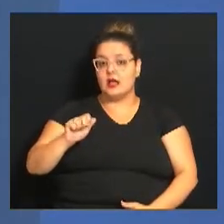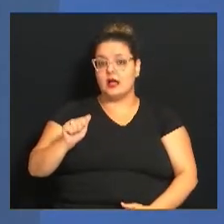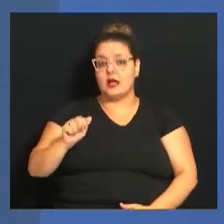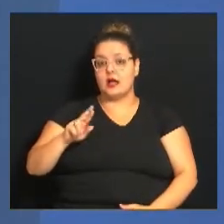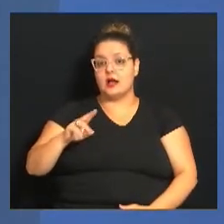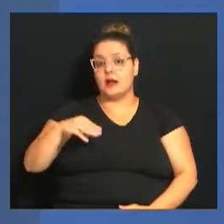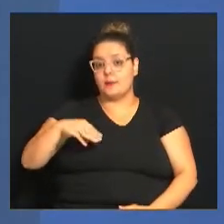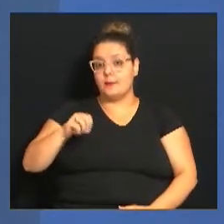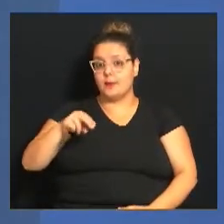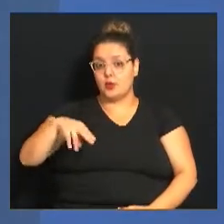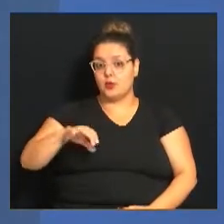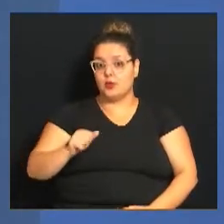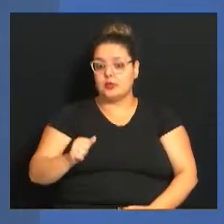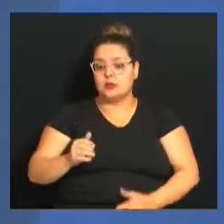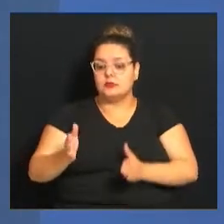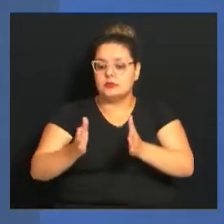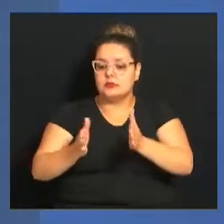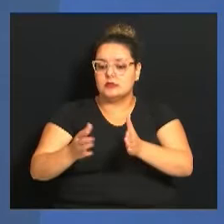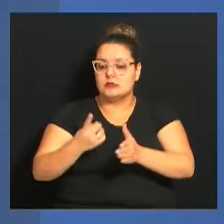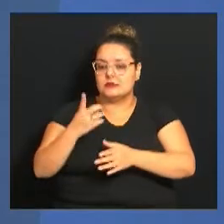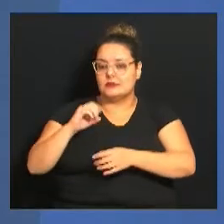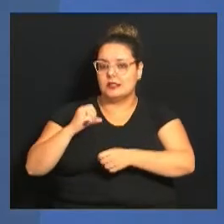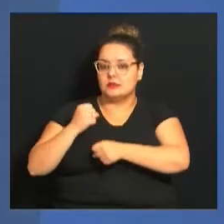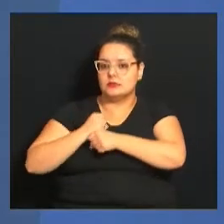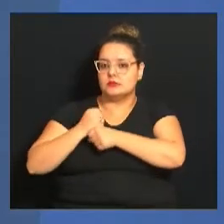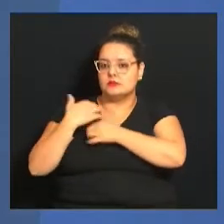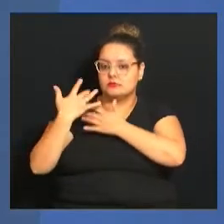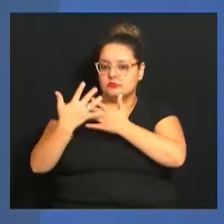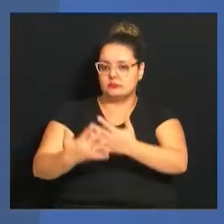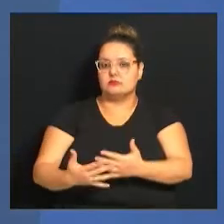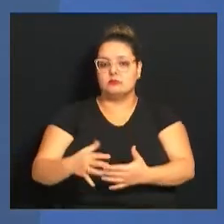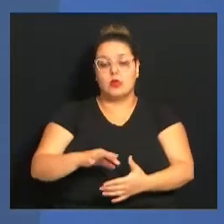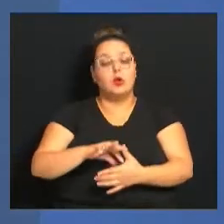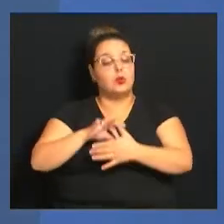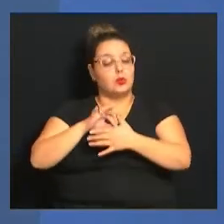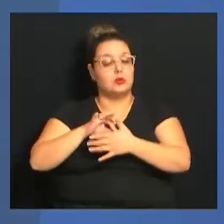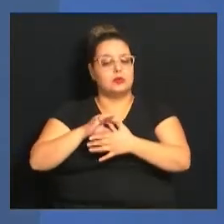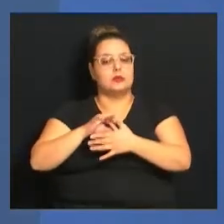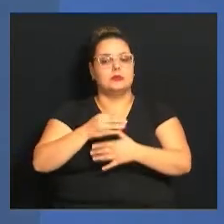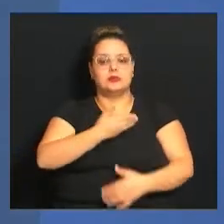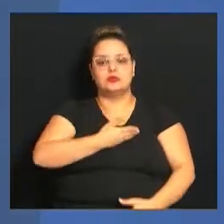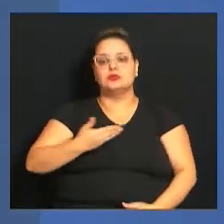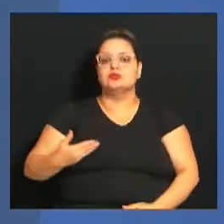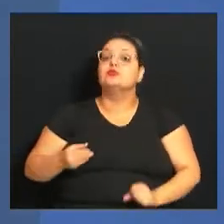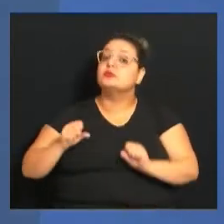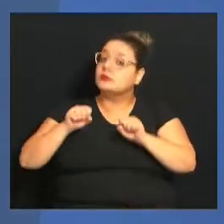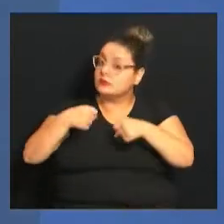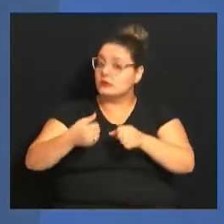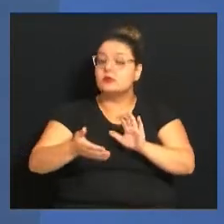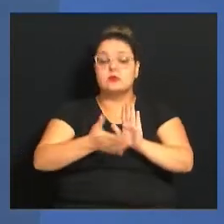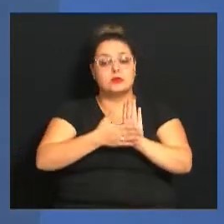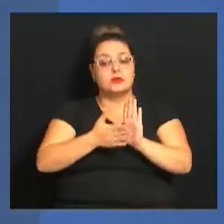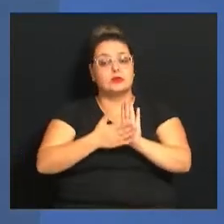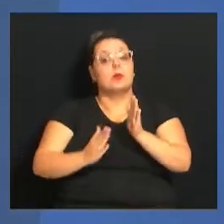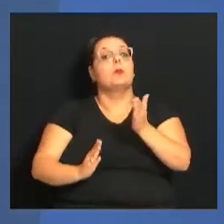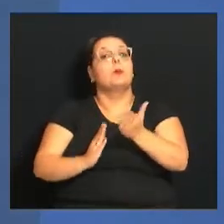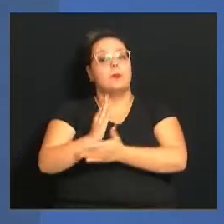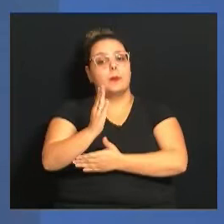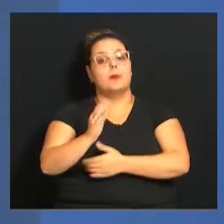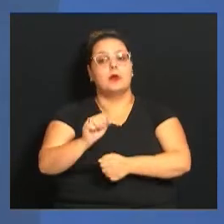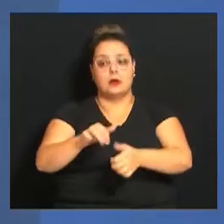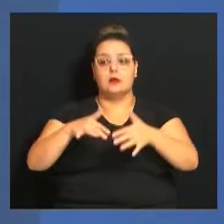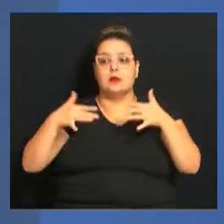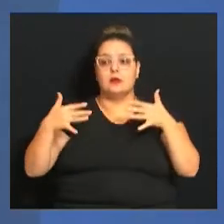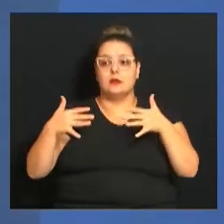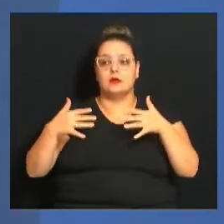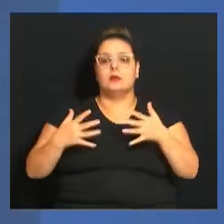dentro da última década. O líder de governo na Câmara defendeu a proposta que, aprovada, segue para a